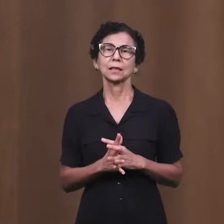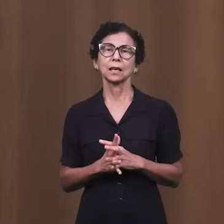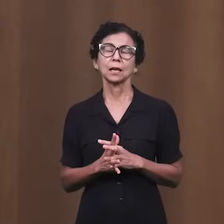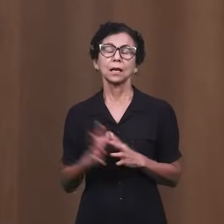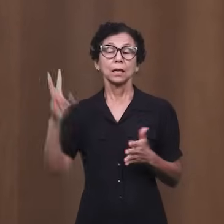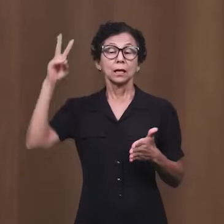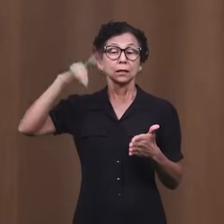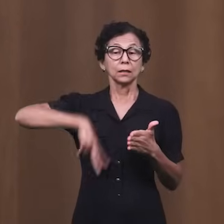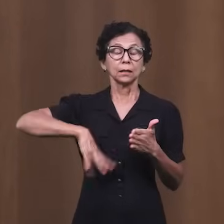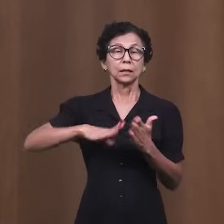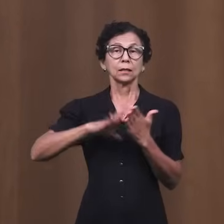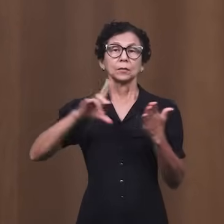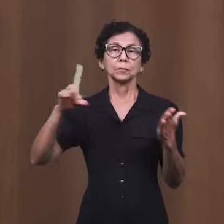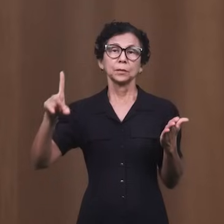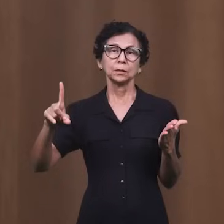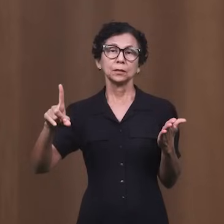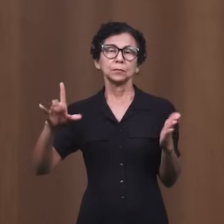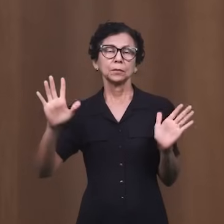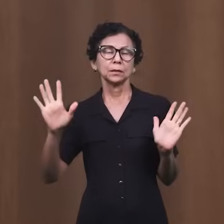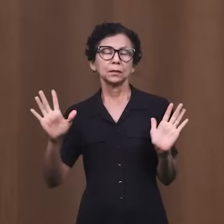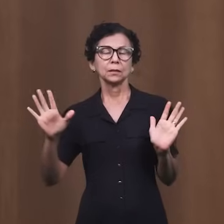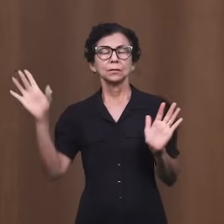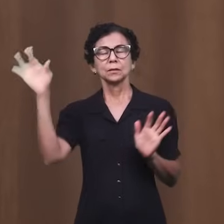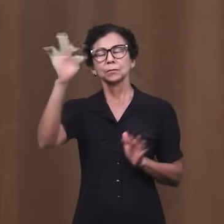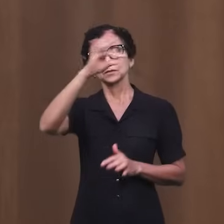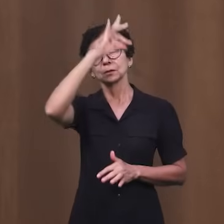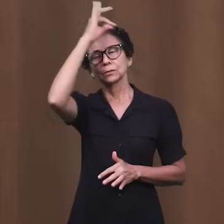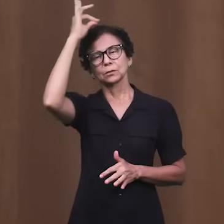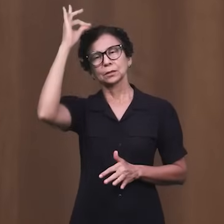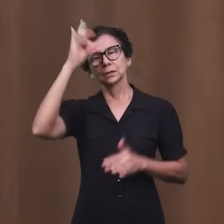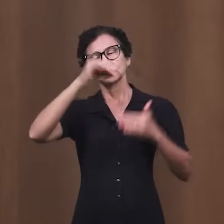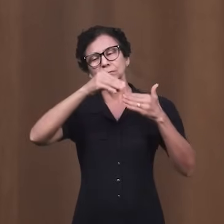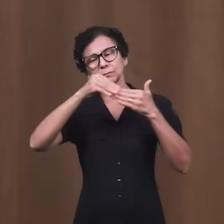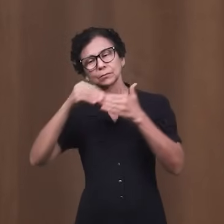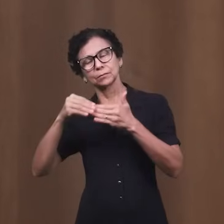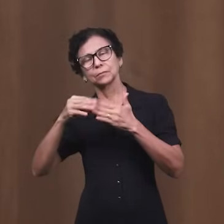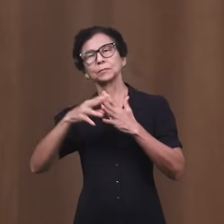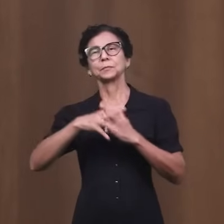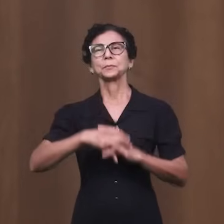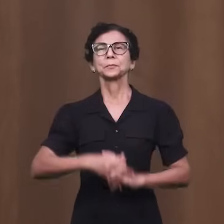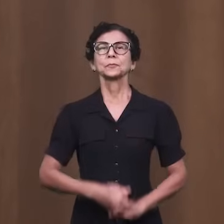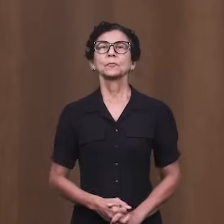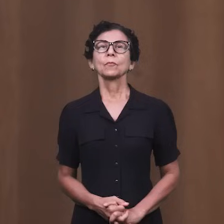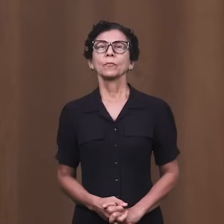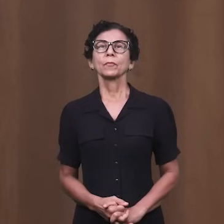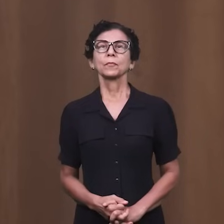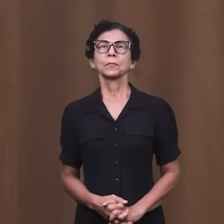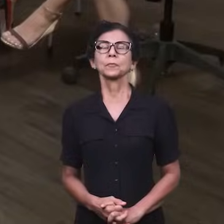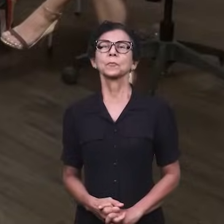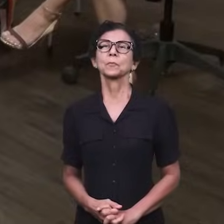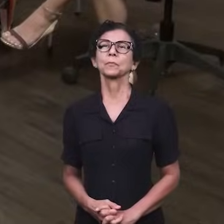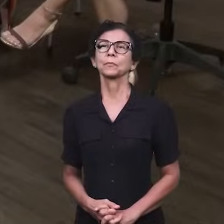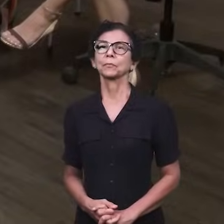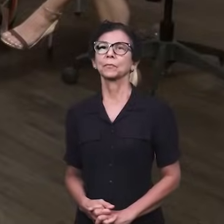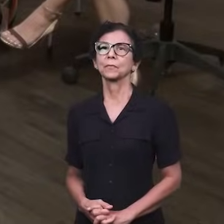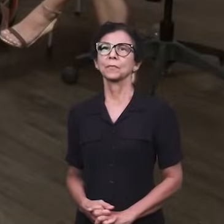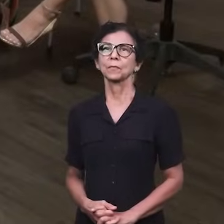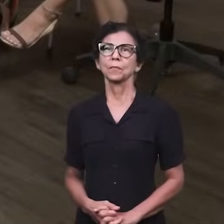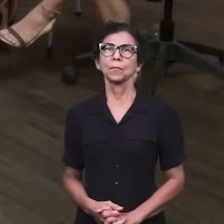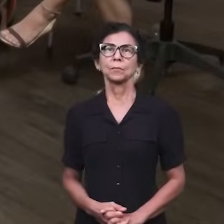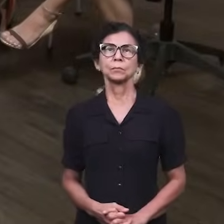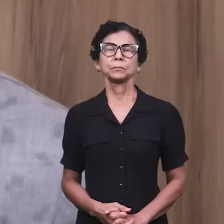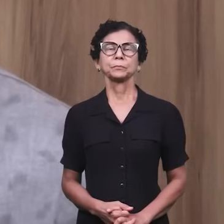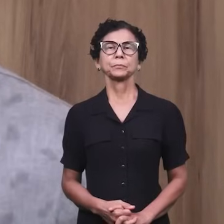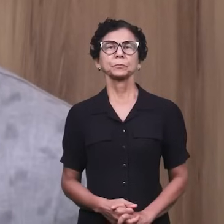então Mergulhe na Bíblia e deixa o espírito santo de Deus te conduzir Glória a Jesus